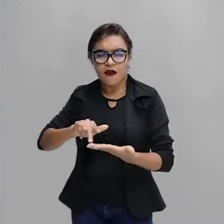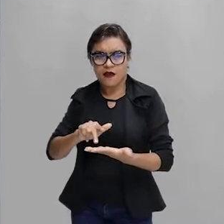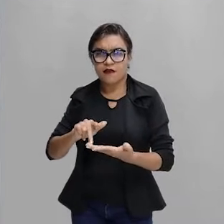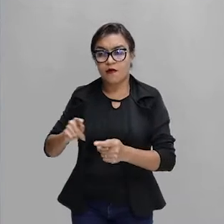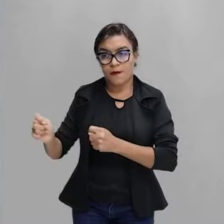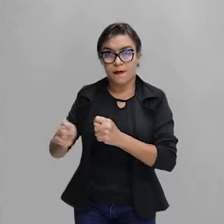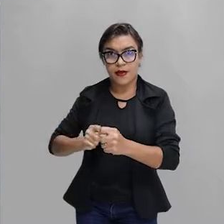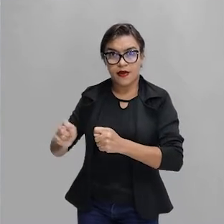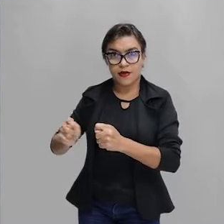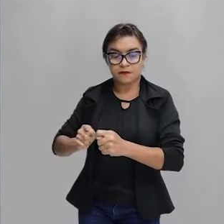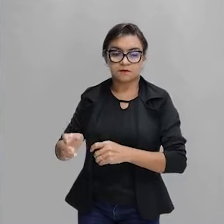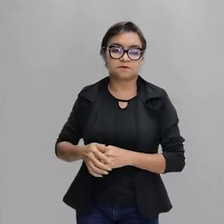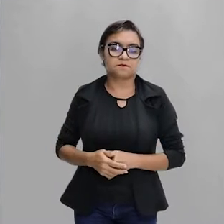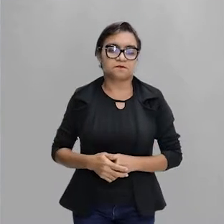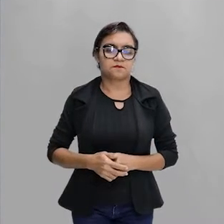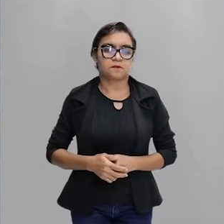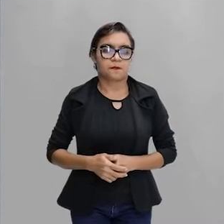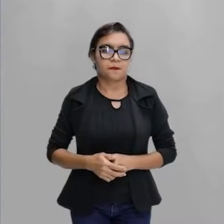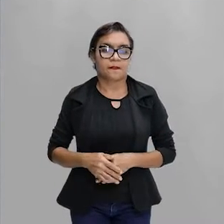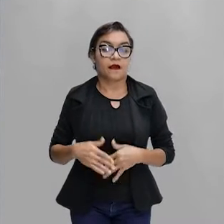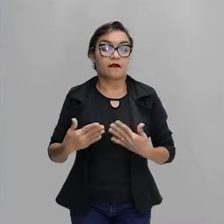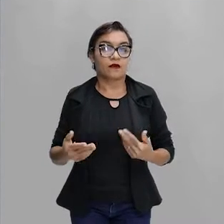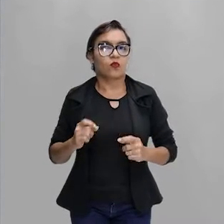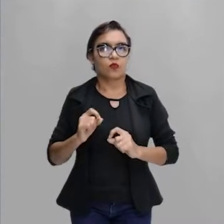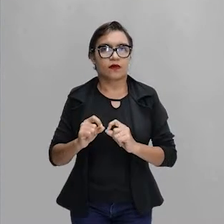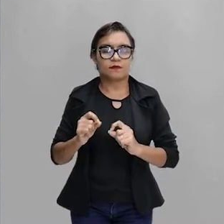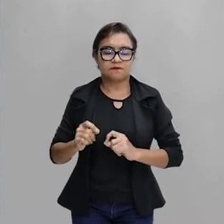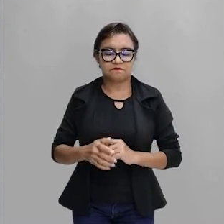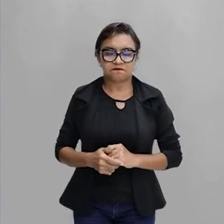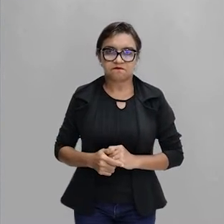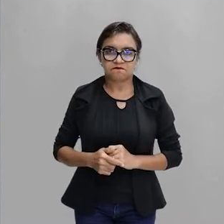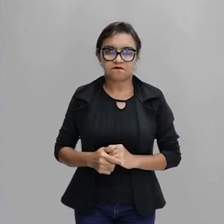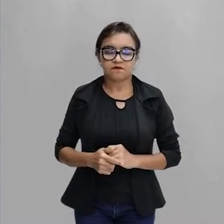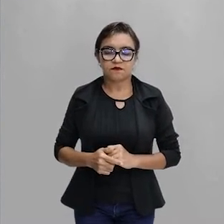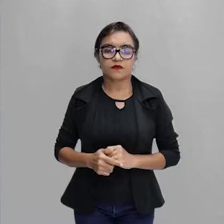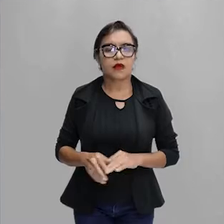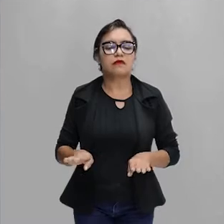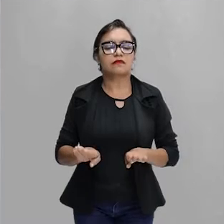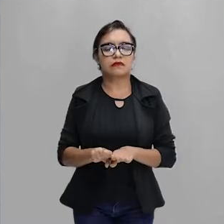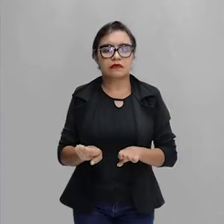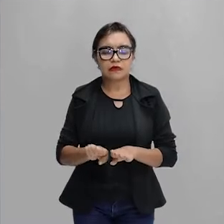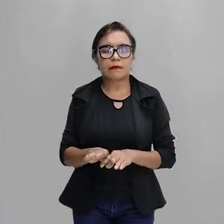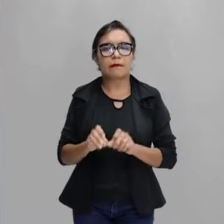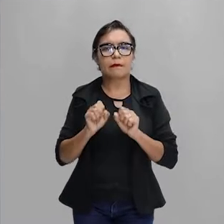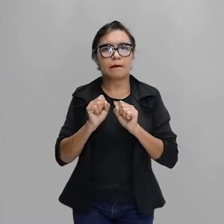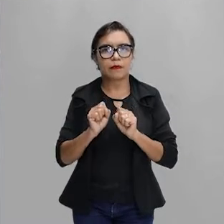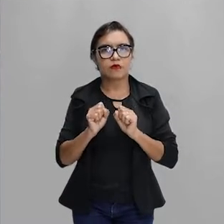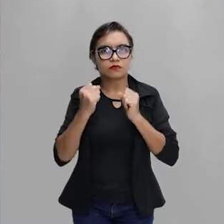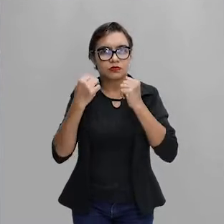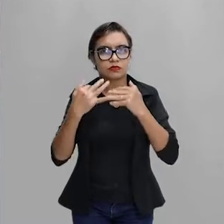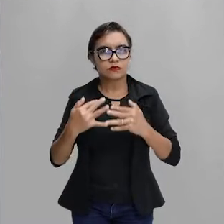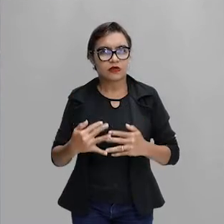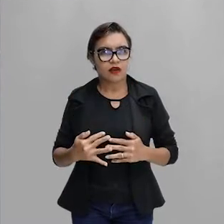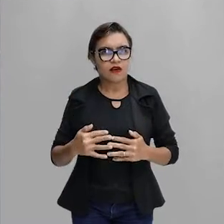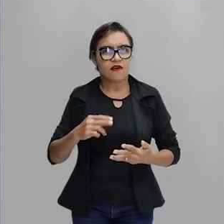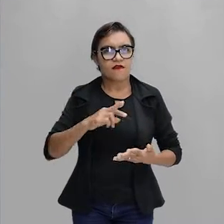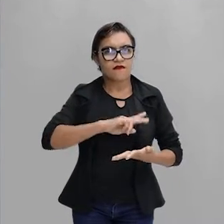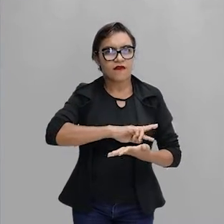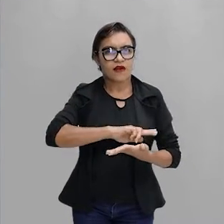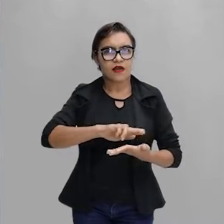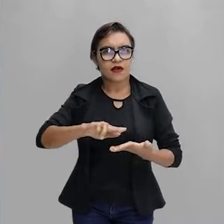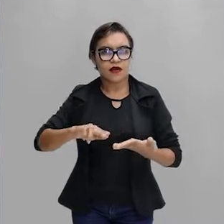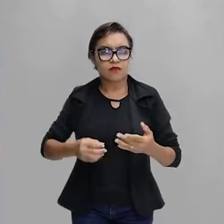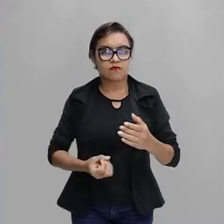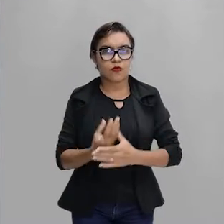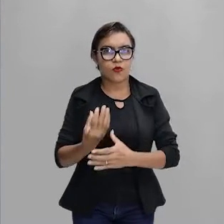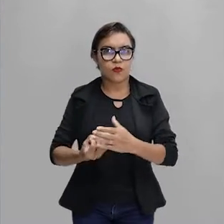consumidor. Nesse aspecto, galera, tá? A gente também poderia falar de variados tipos de produção, mas a gente vai focar